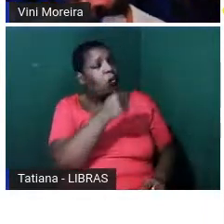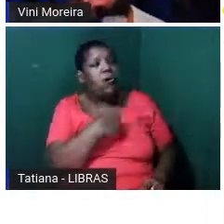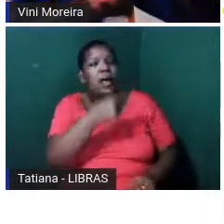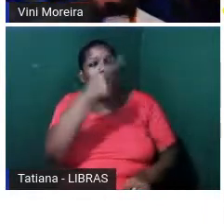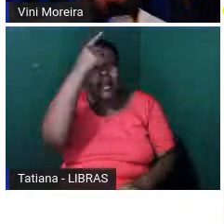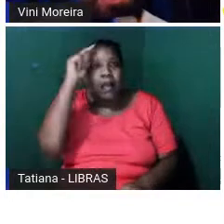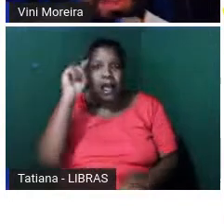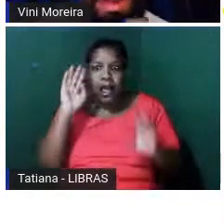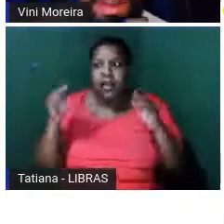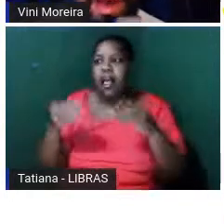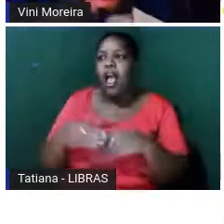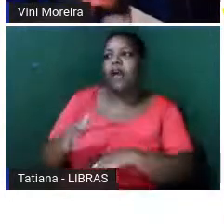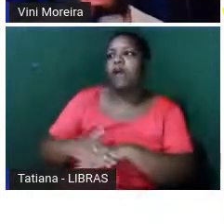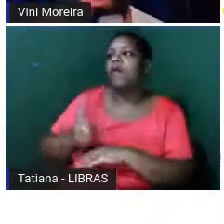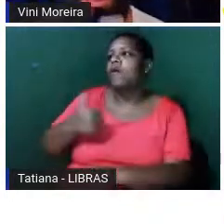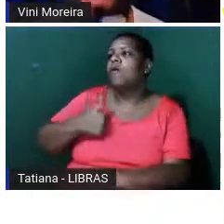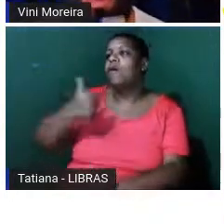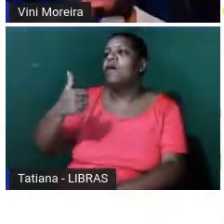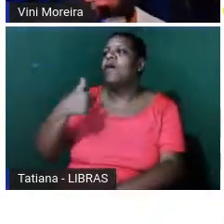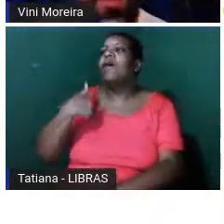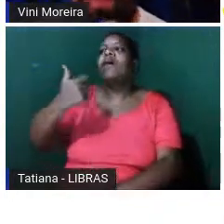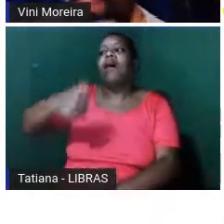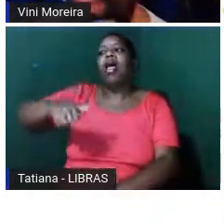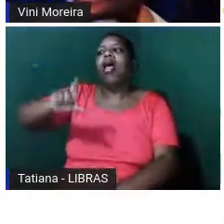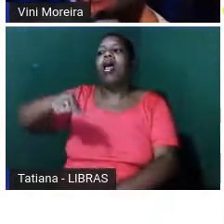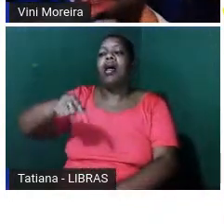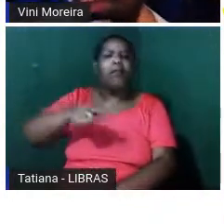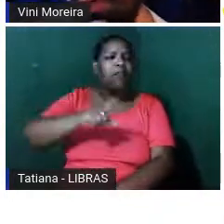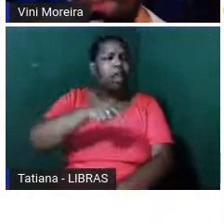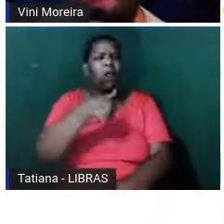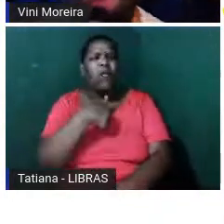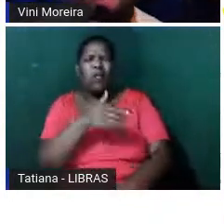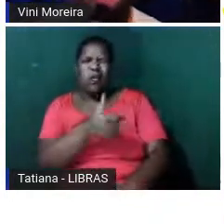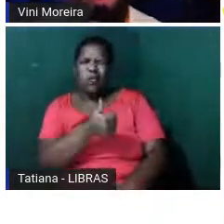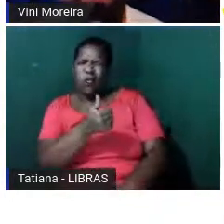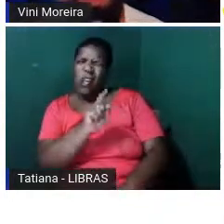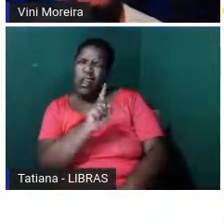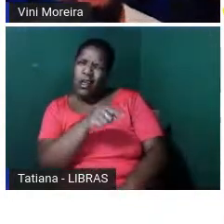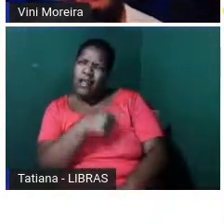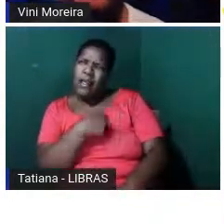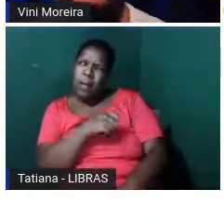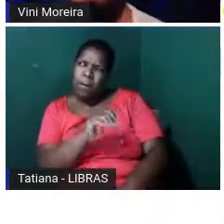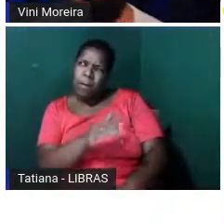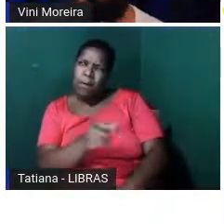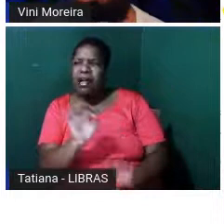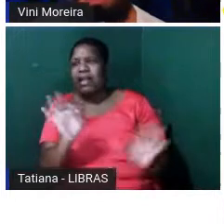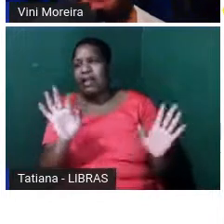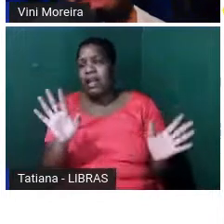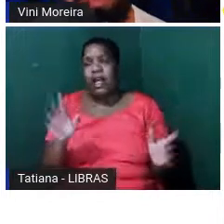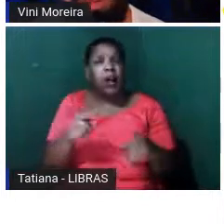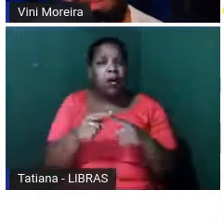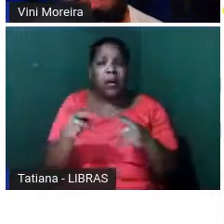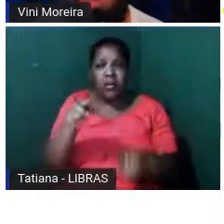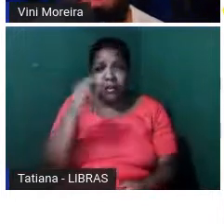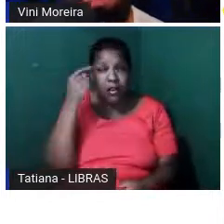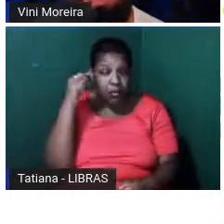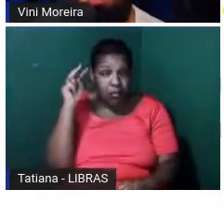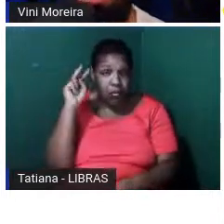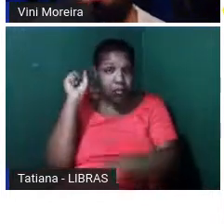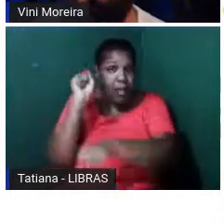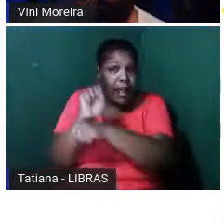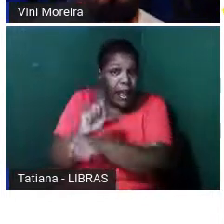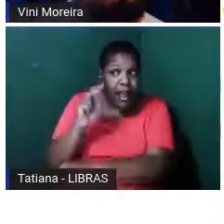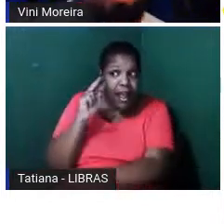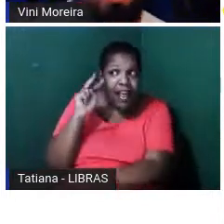tem essa fixação aí eu vou começar a estar com esse programa não vou começar a estar com esse problema porque ele é melhor mas se você for parar para ver ele é